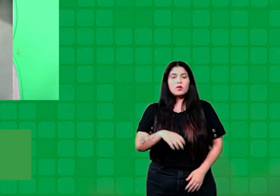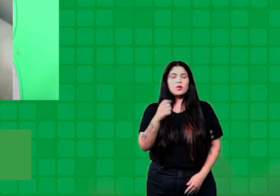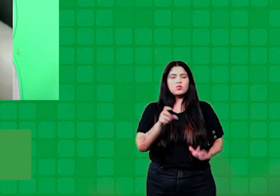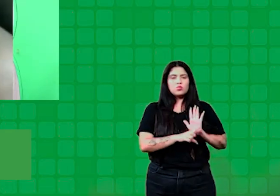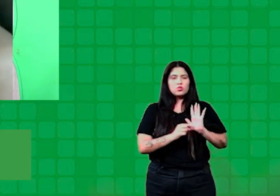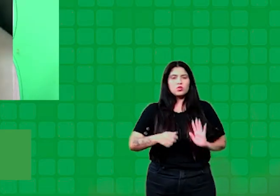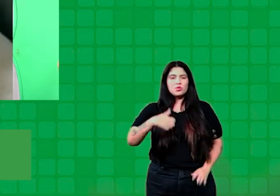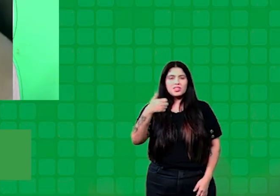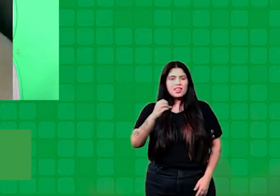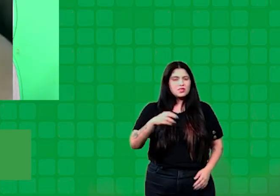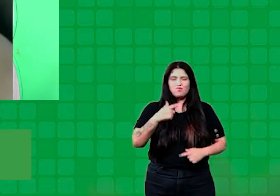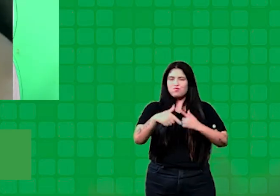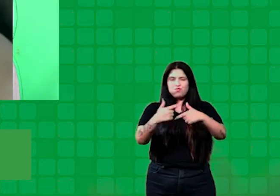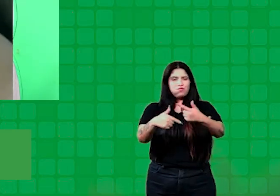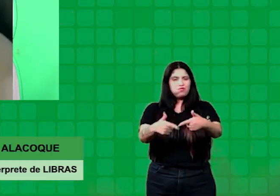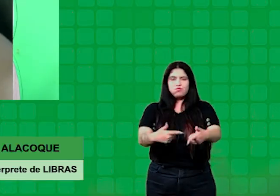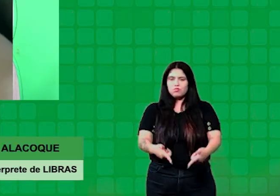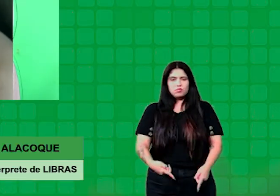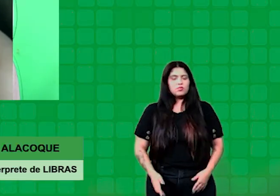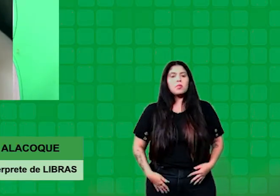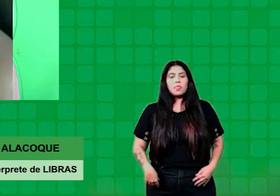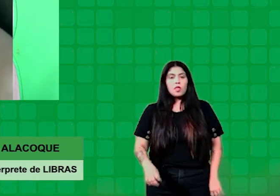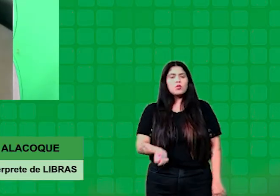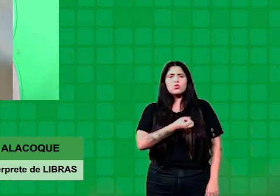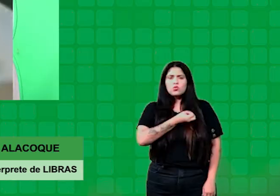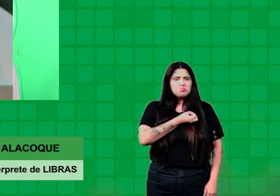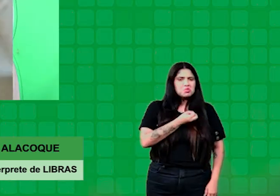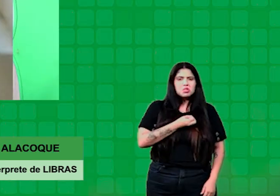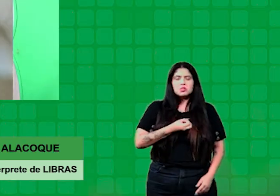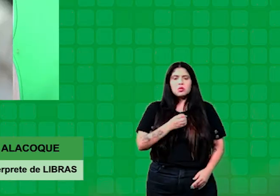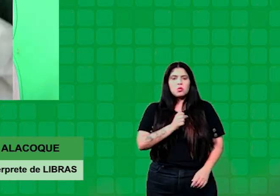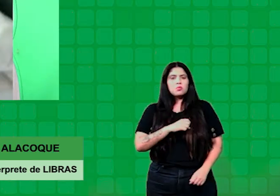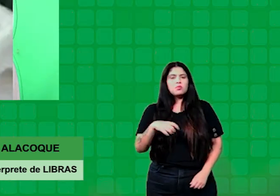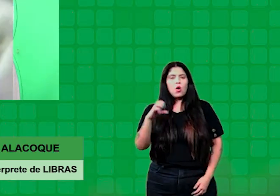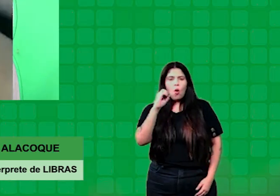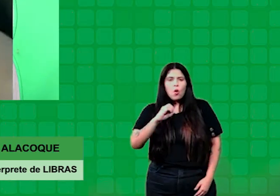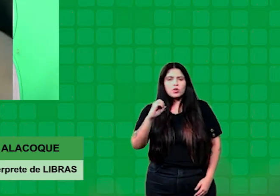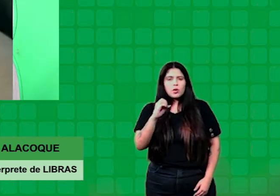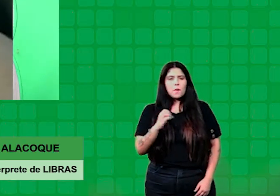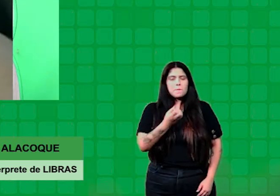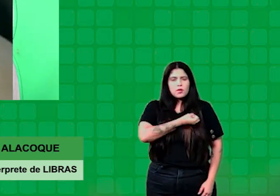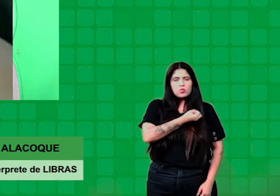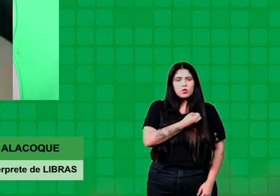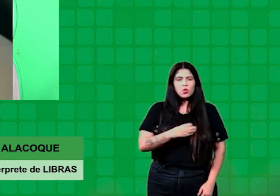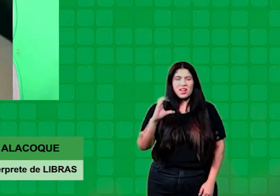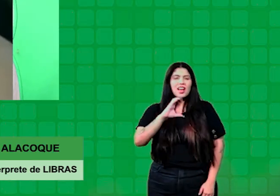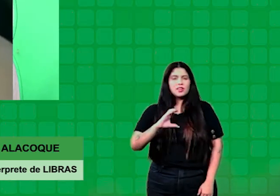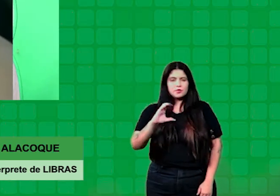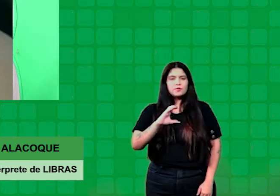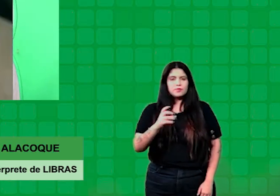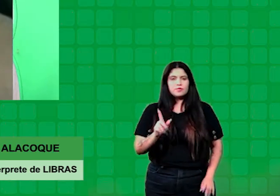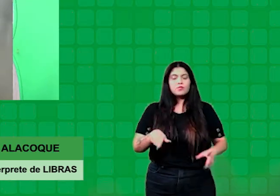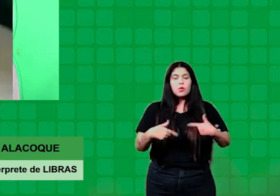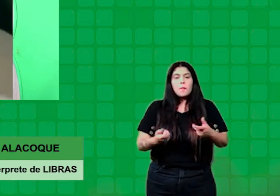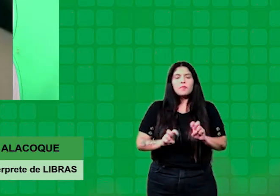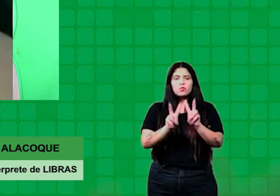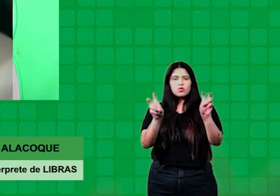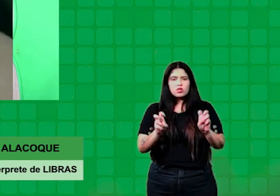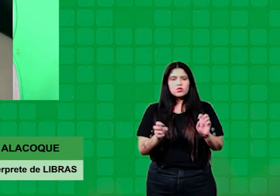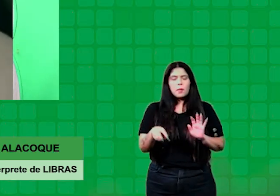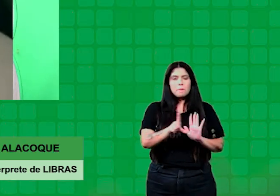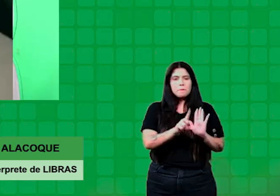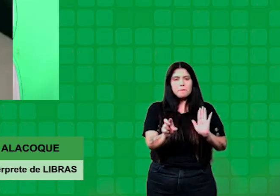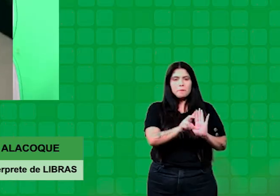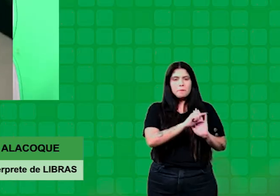13, 14, eu passo de uma numeração ordinal para uma numeração cardinal. No caso da minuta da política, está tudo